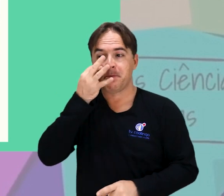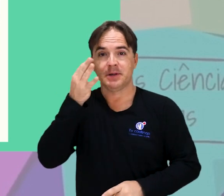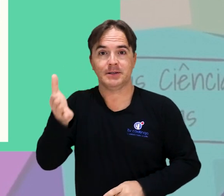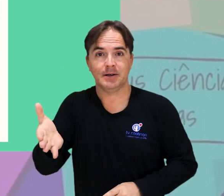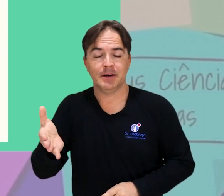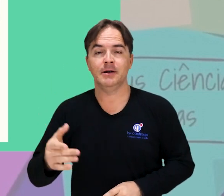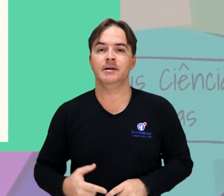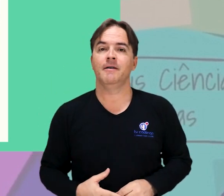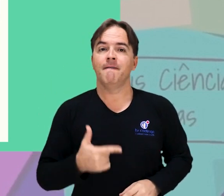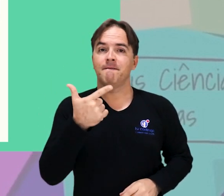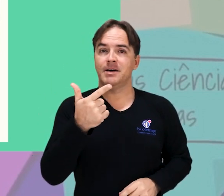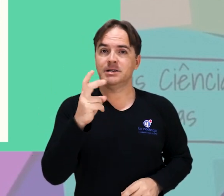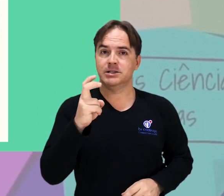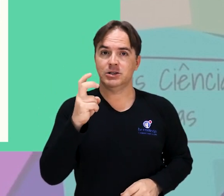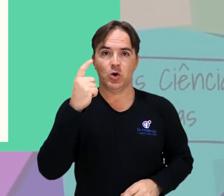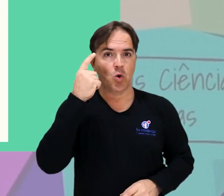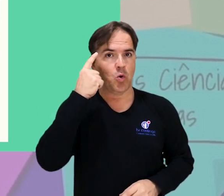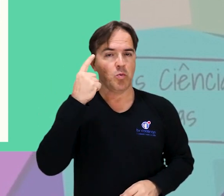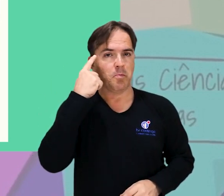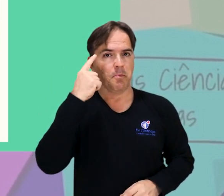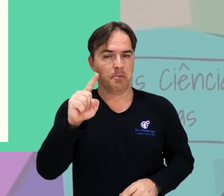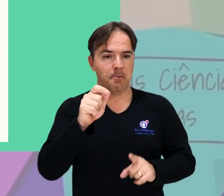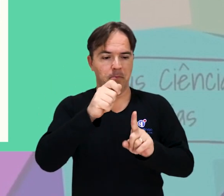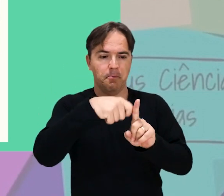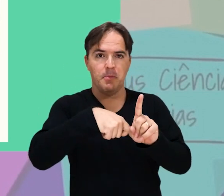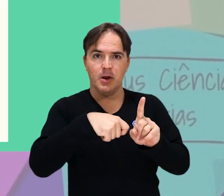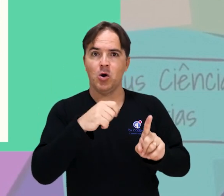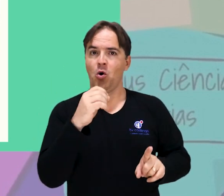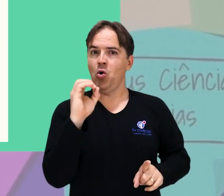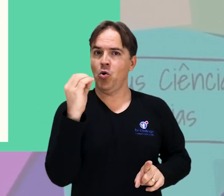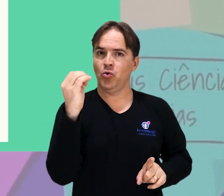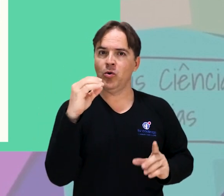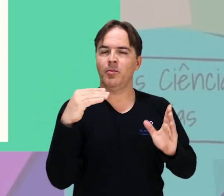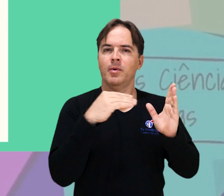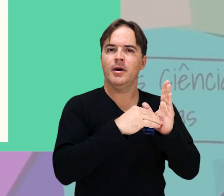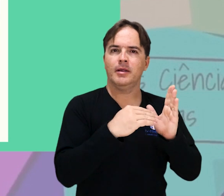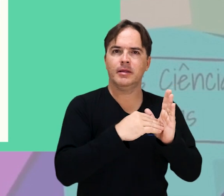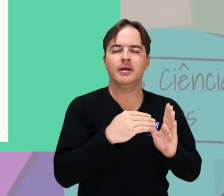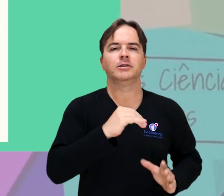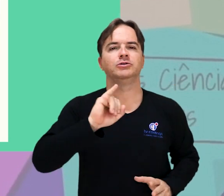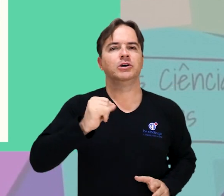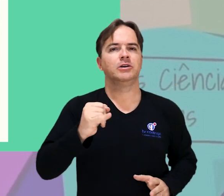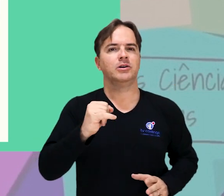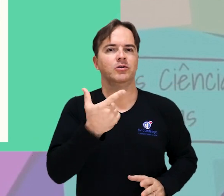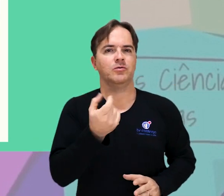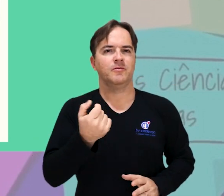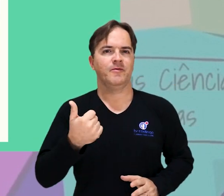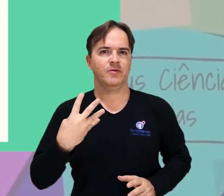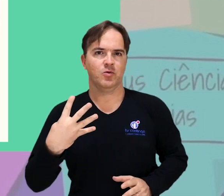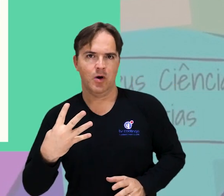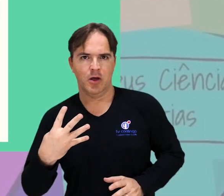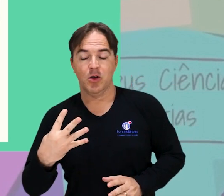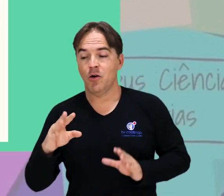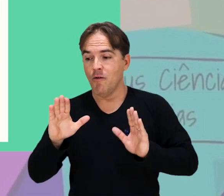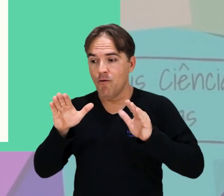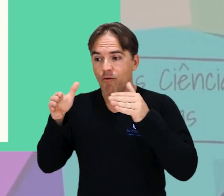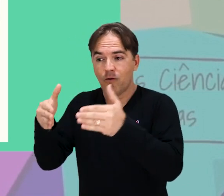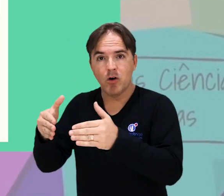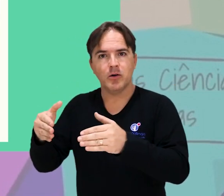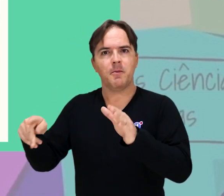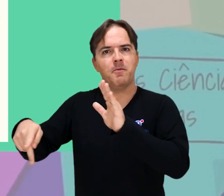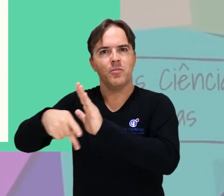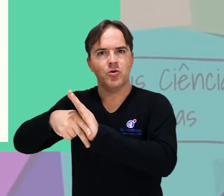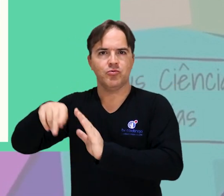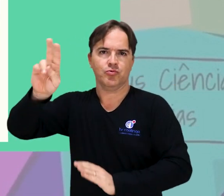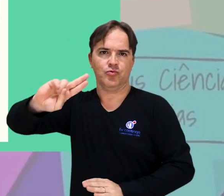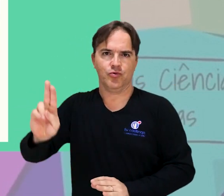até janeiro de 2024 o público alvo são servidores da univasf especialmente pessoas com algum grau de